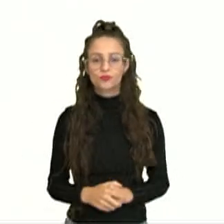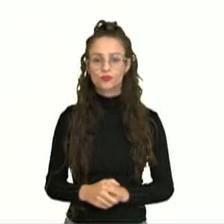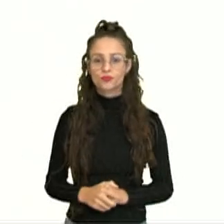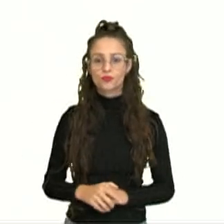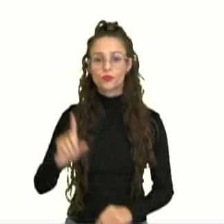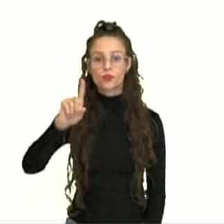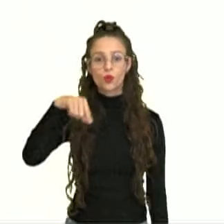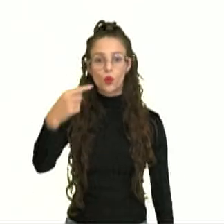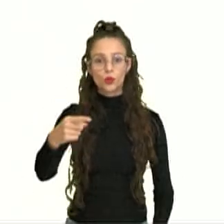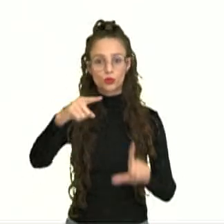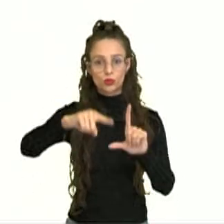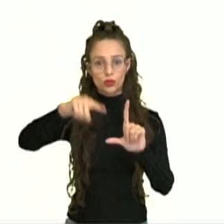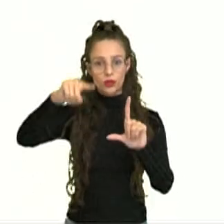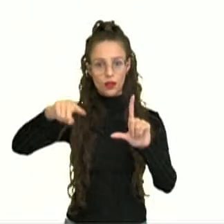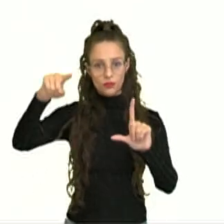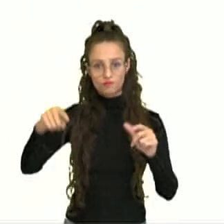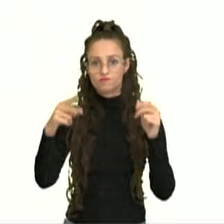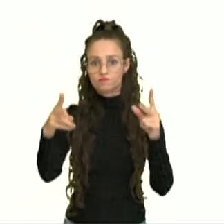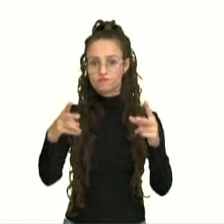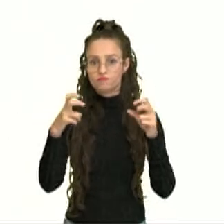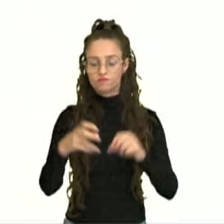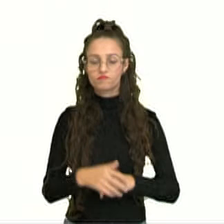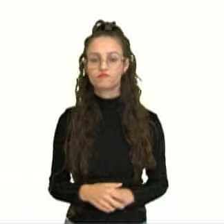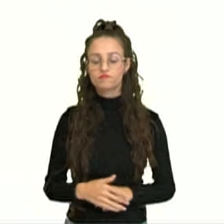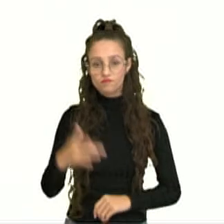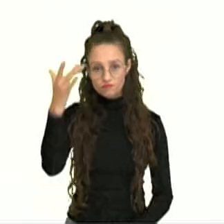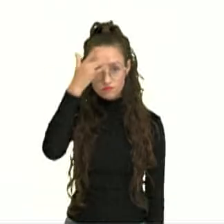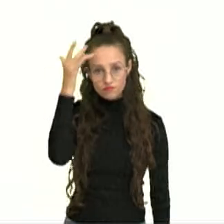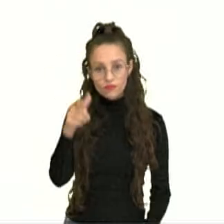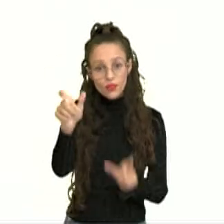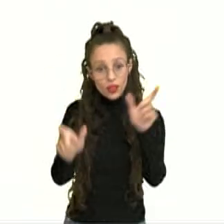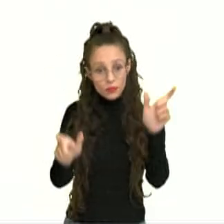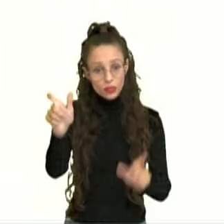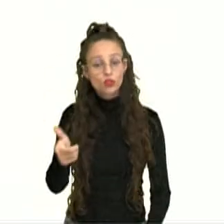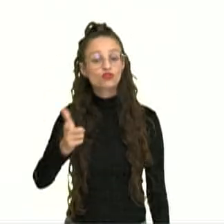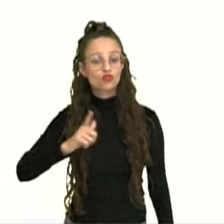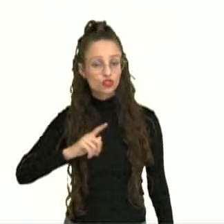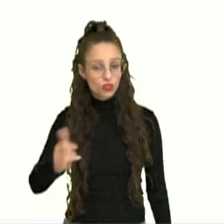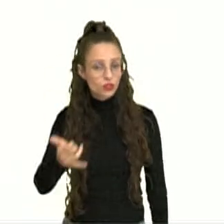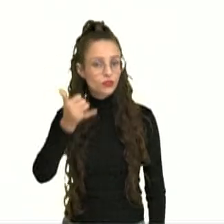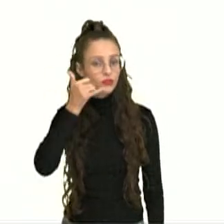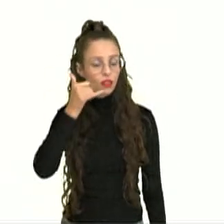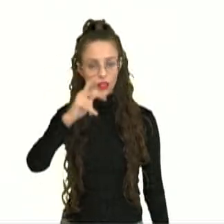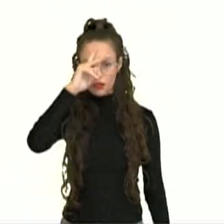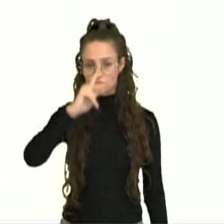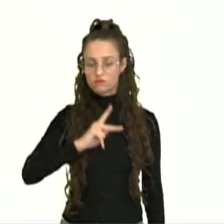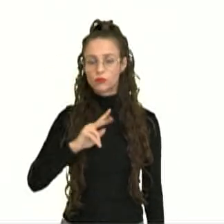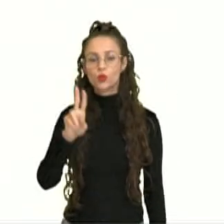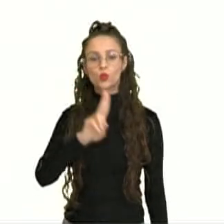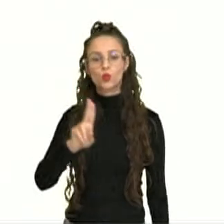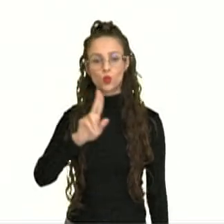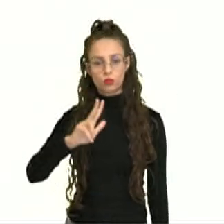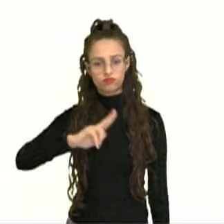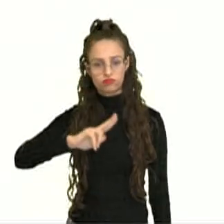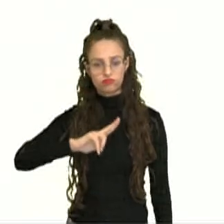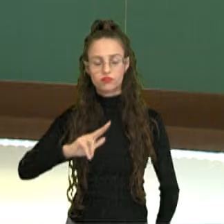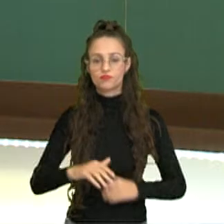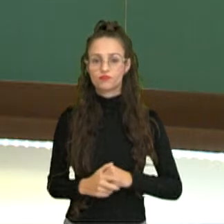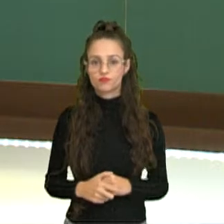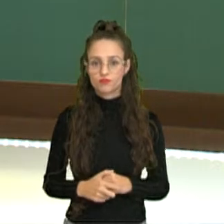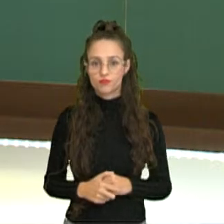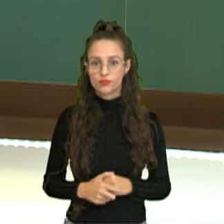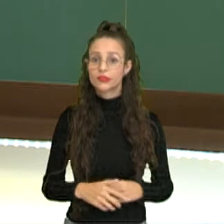outro gráfico, o que eu observo? Pessoas que tinham telefone móvel celular para uso pessoal. Na